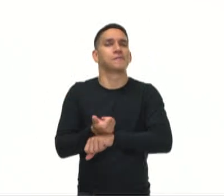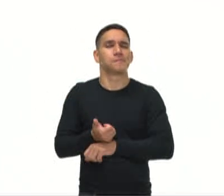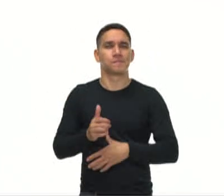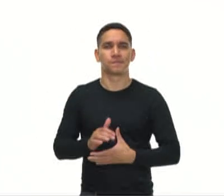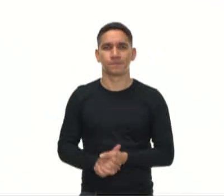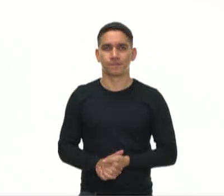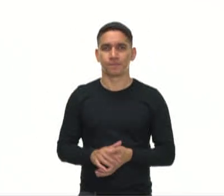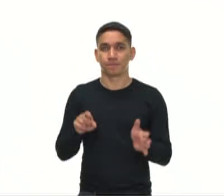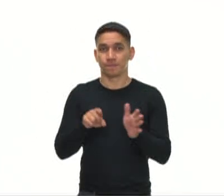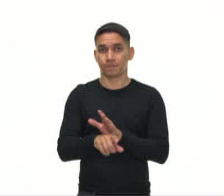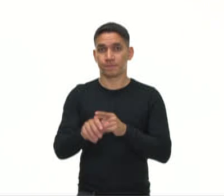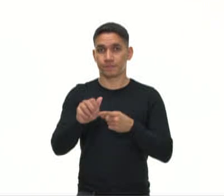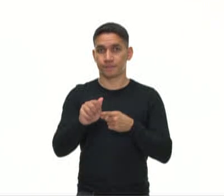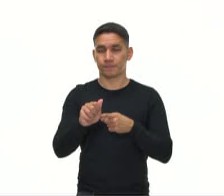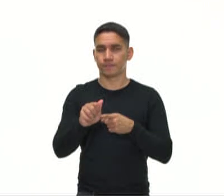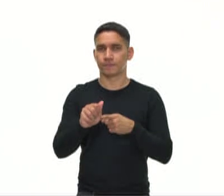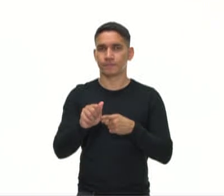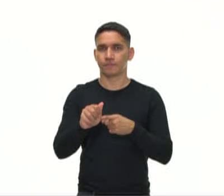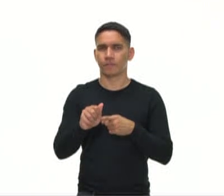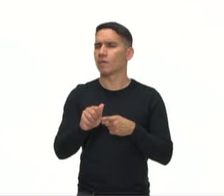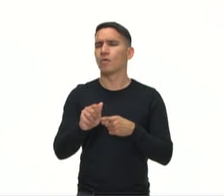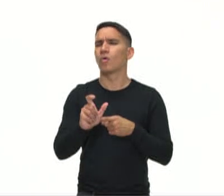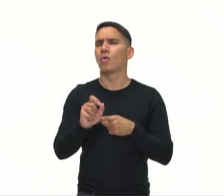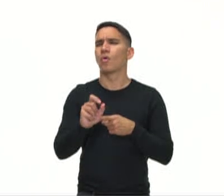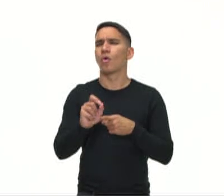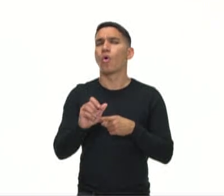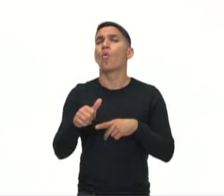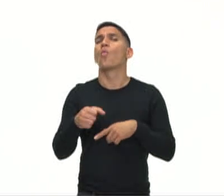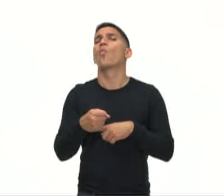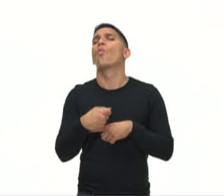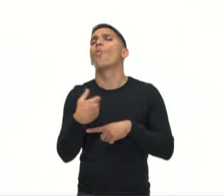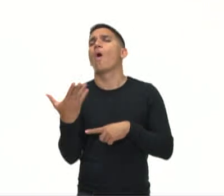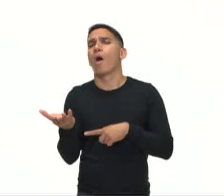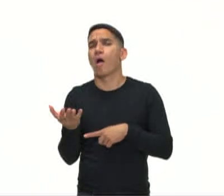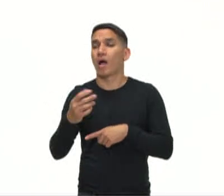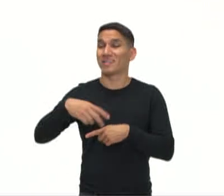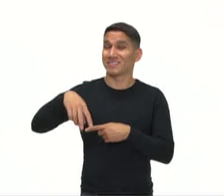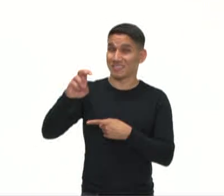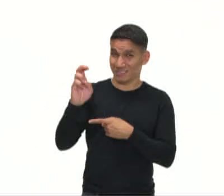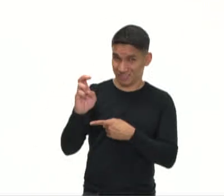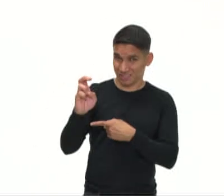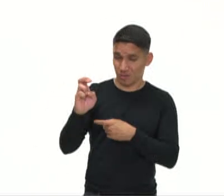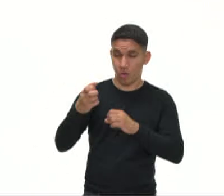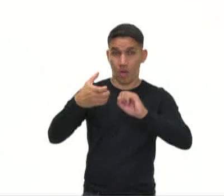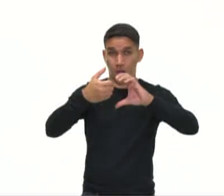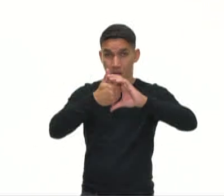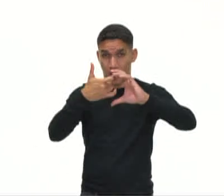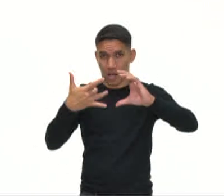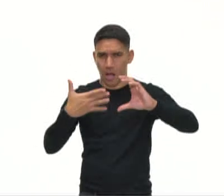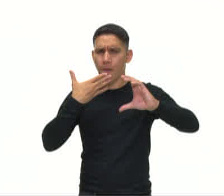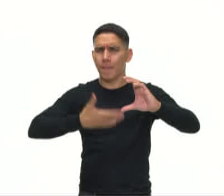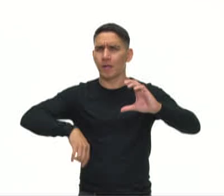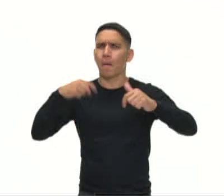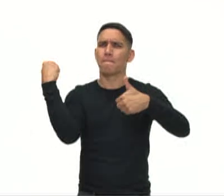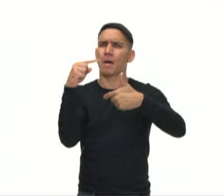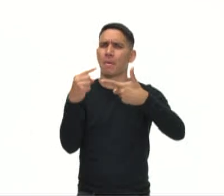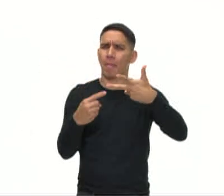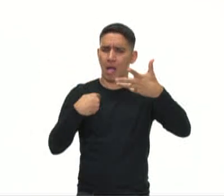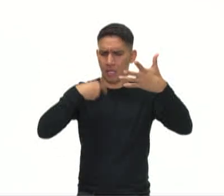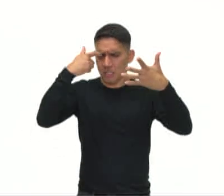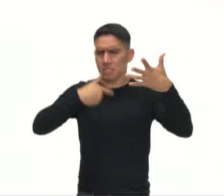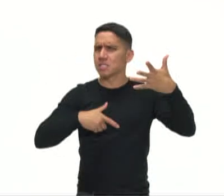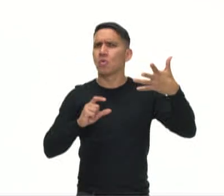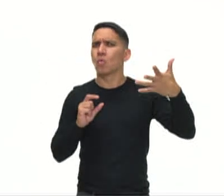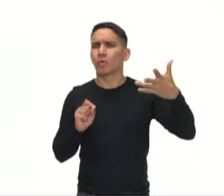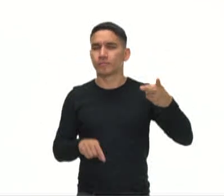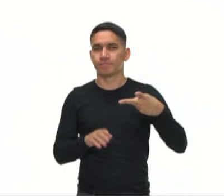habilidades. Primeira questão: quais as cinco características que melhor definem quem eu sou? B.